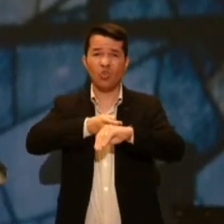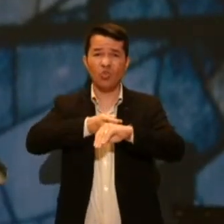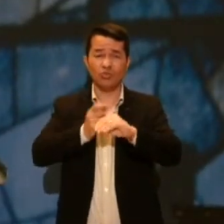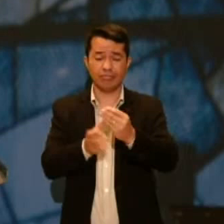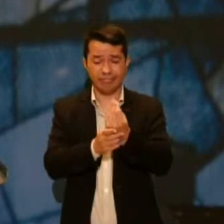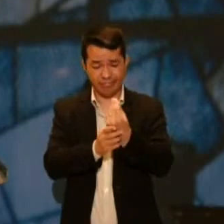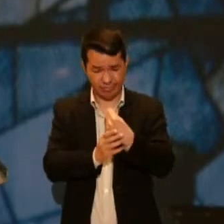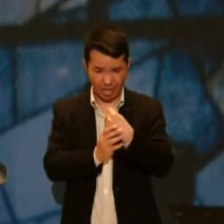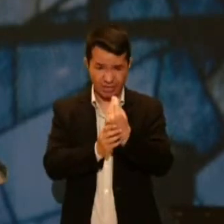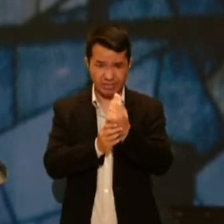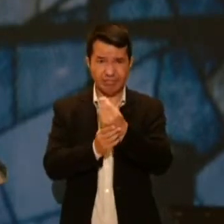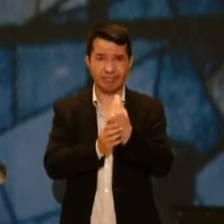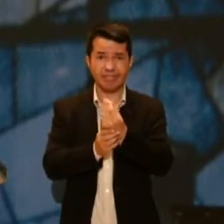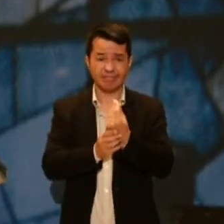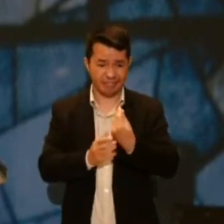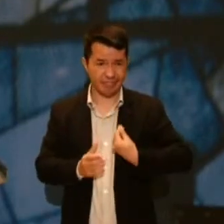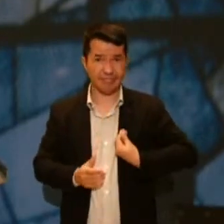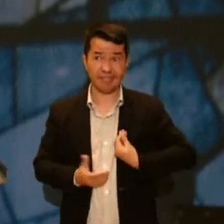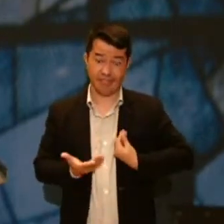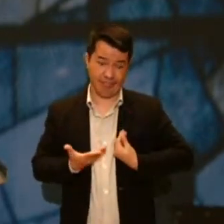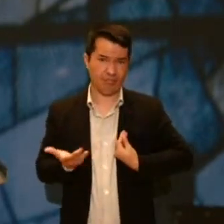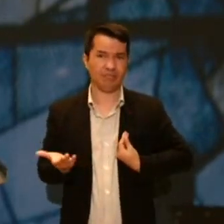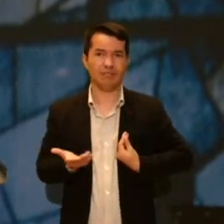está lá, a alma está vazia.